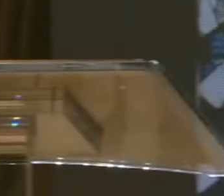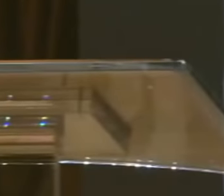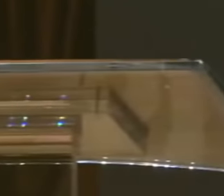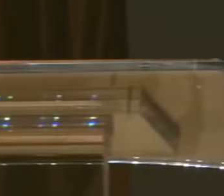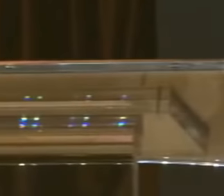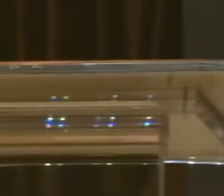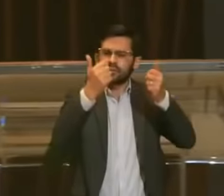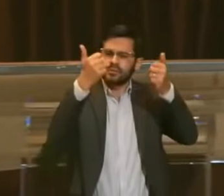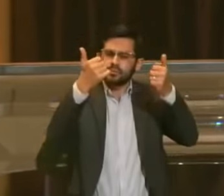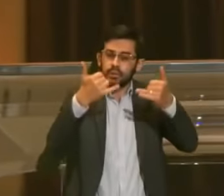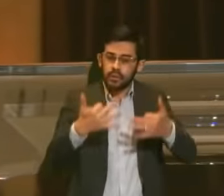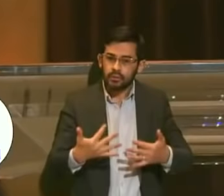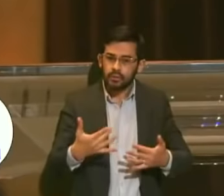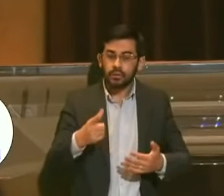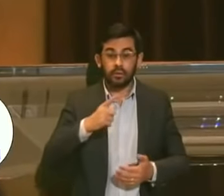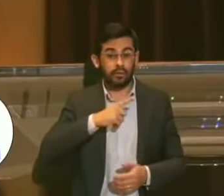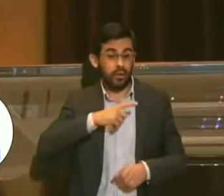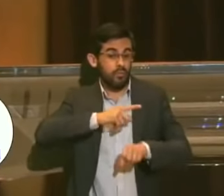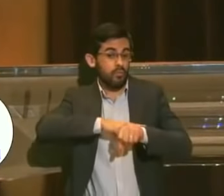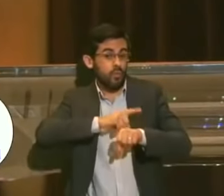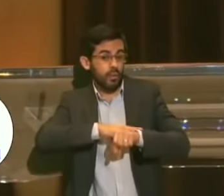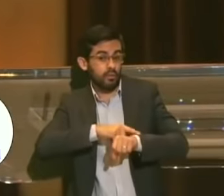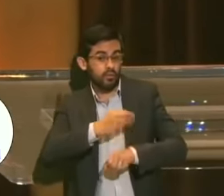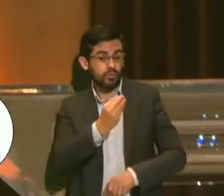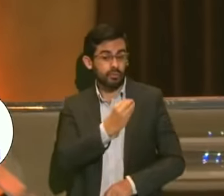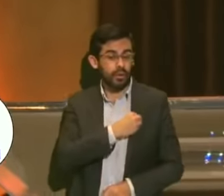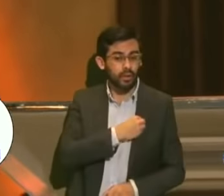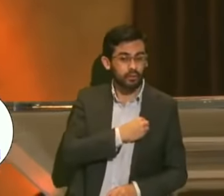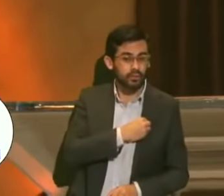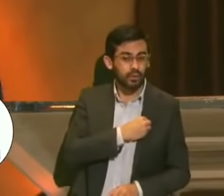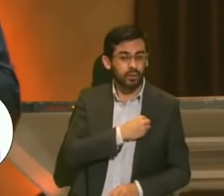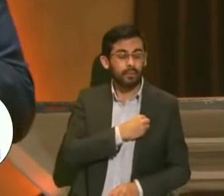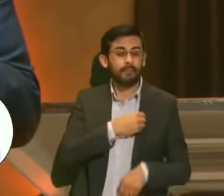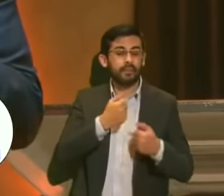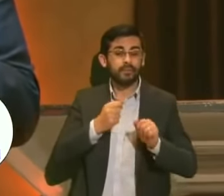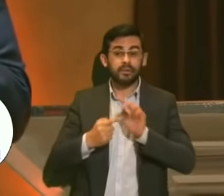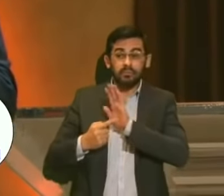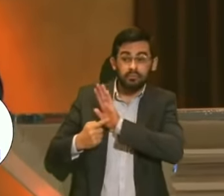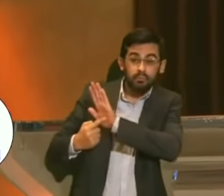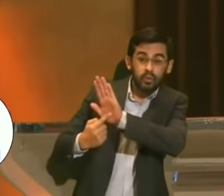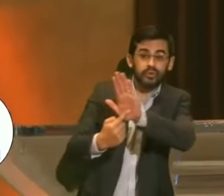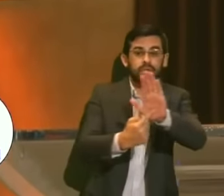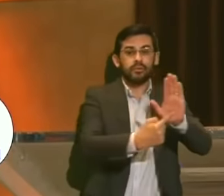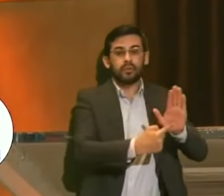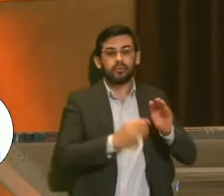é que há uma situação em que o seu pecado se torna público.